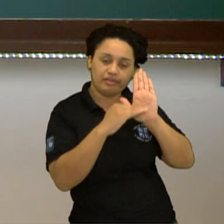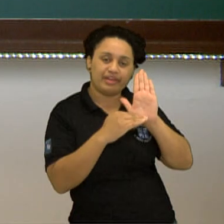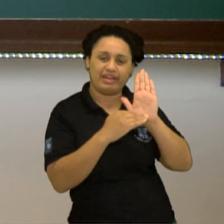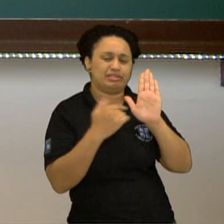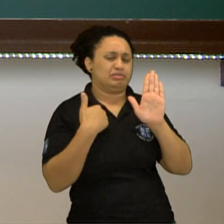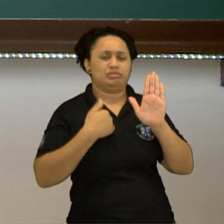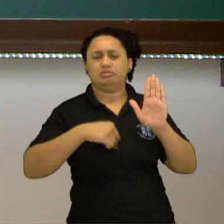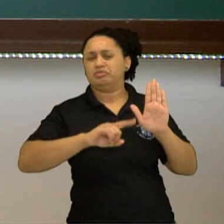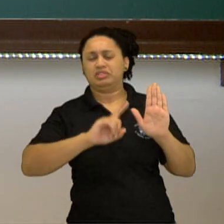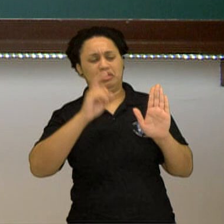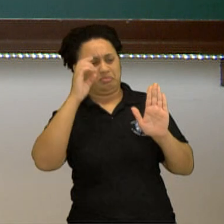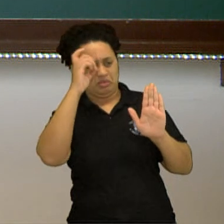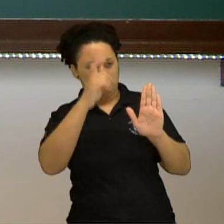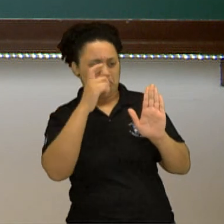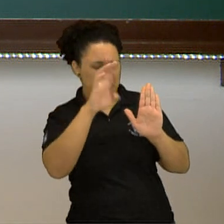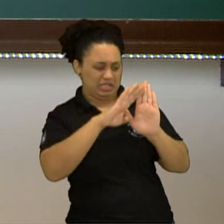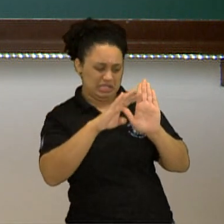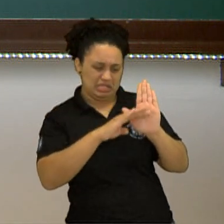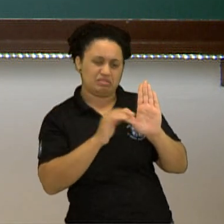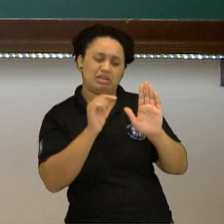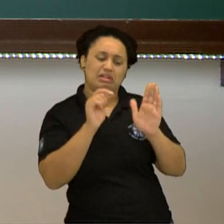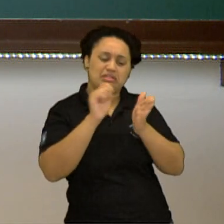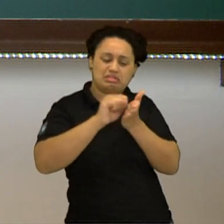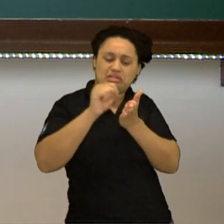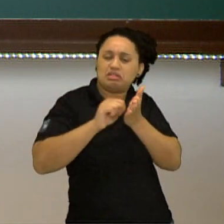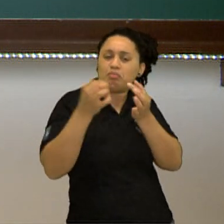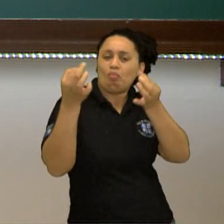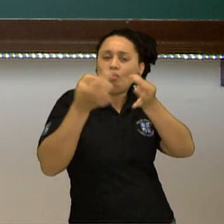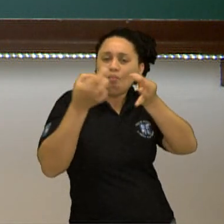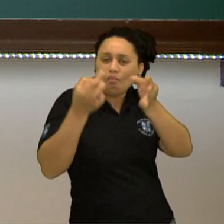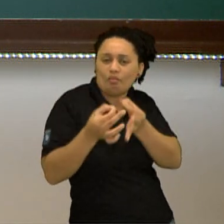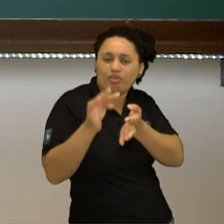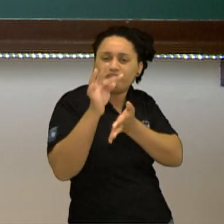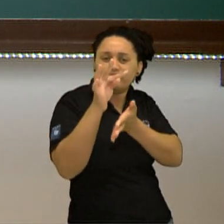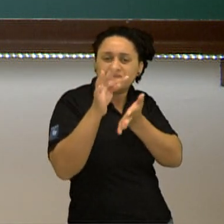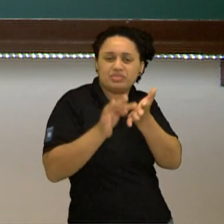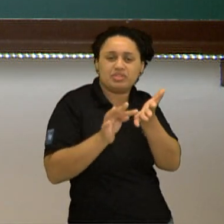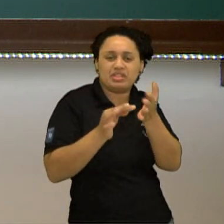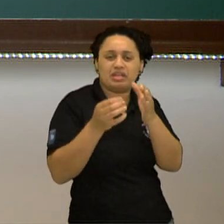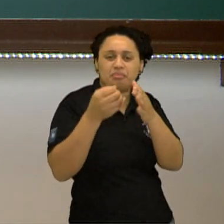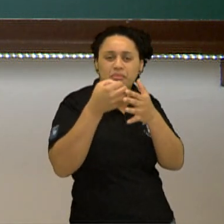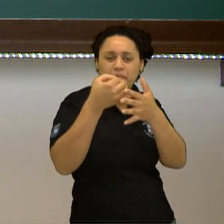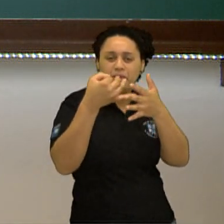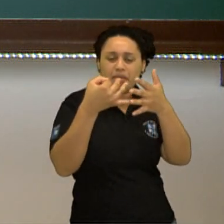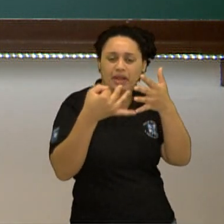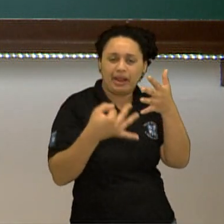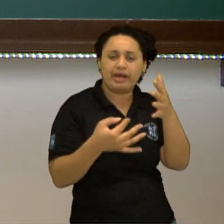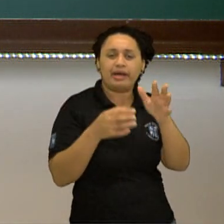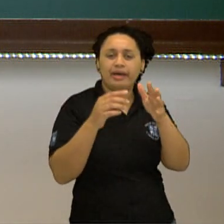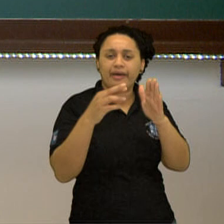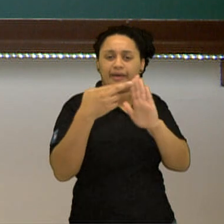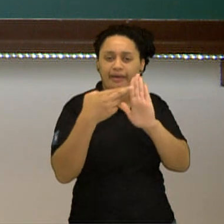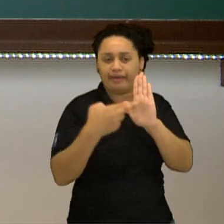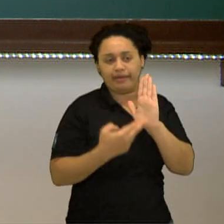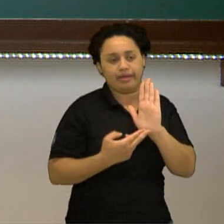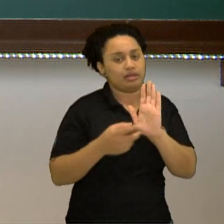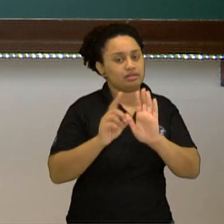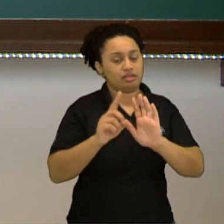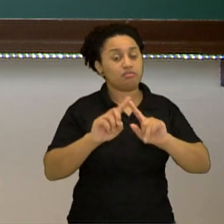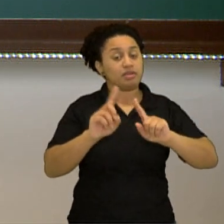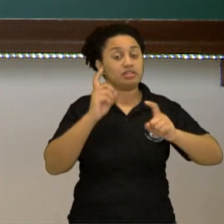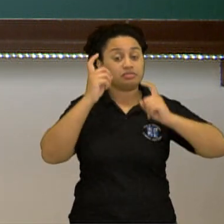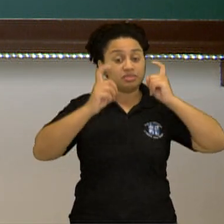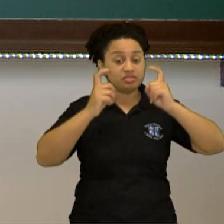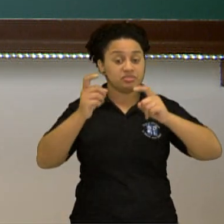de uma escrita bem perfeita, de um texto bem escrito. A preocupação é fazer com que o leitor